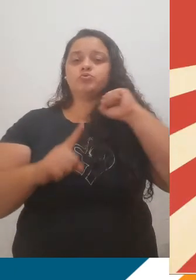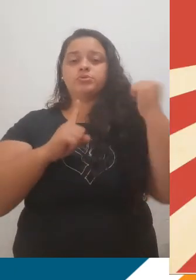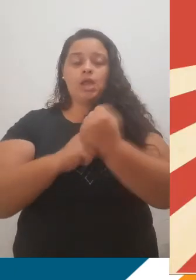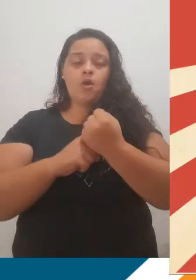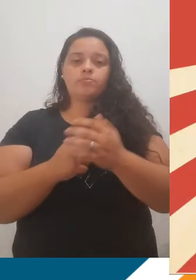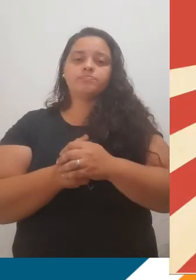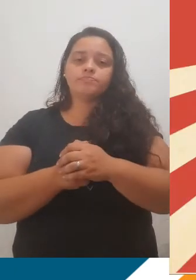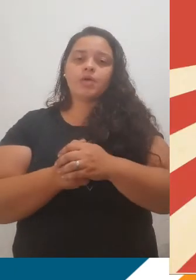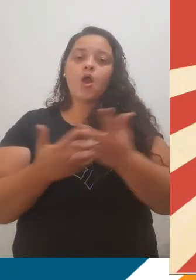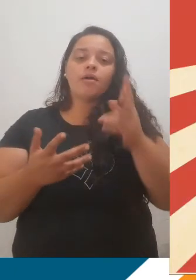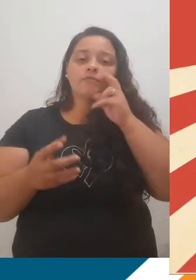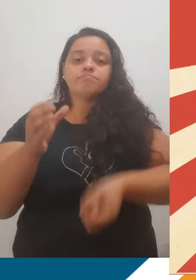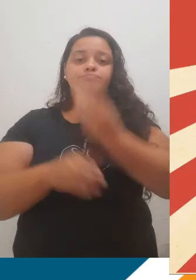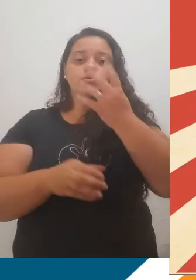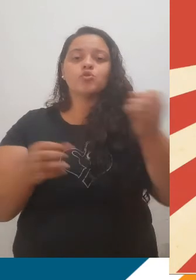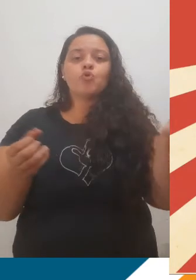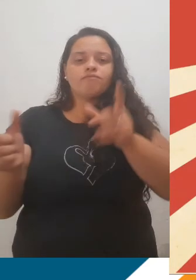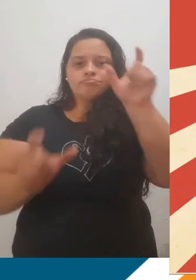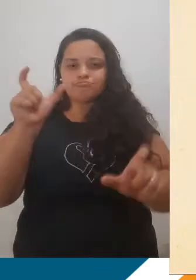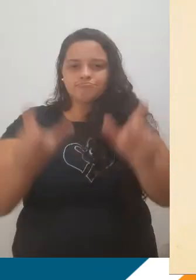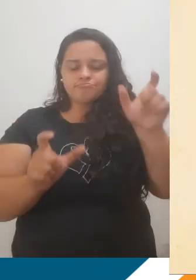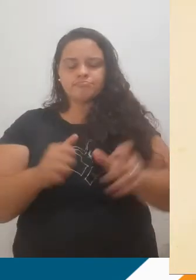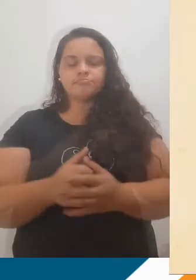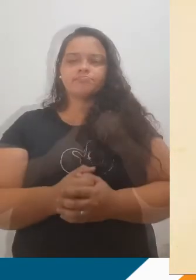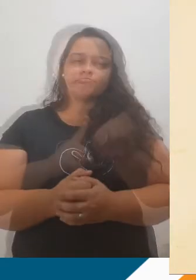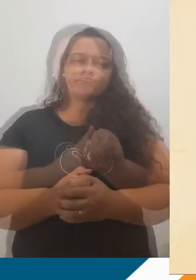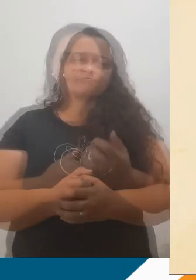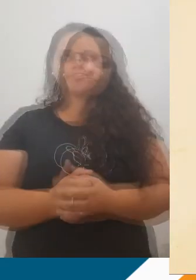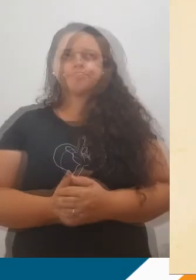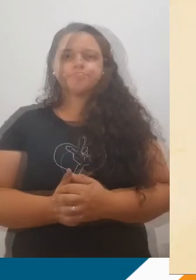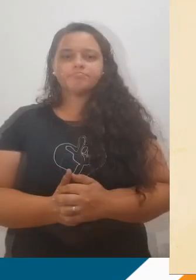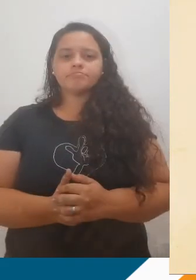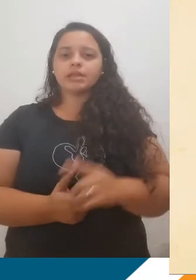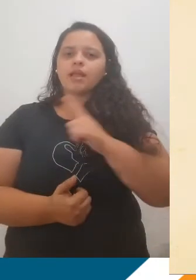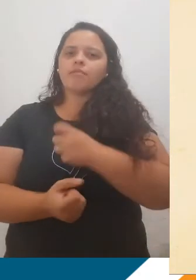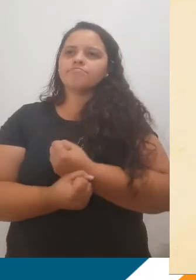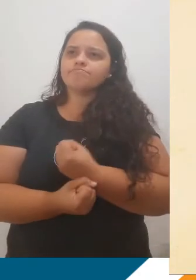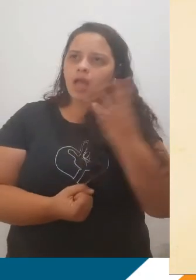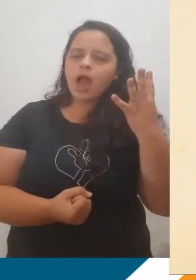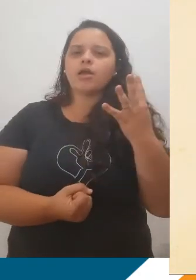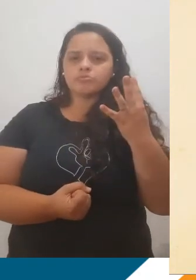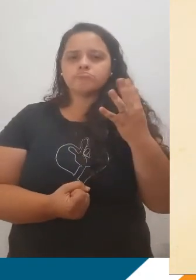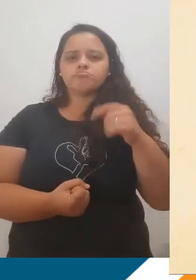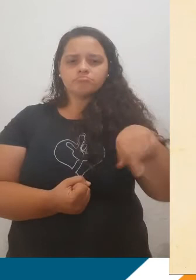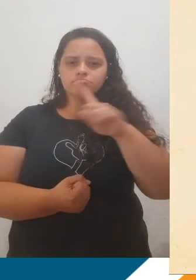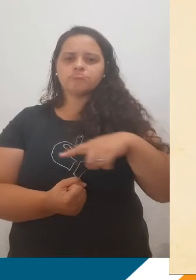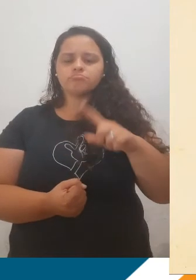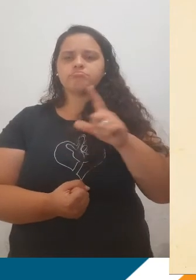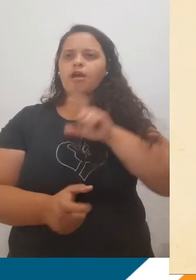ver com o surgimento de novos atores sociais. A gente tem vários desses novos atores